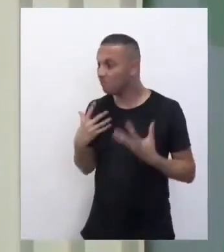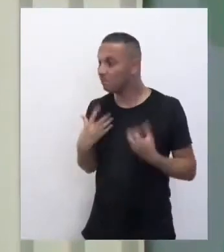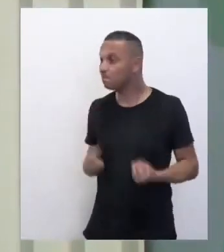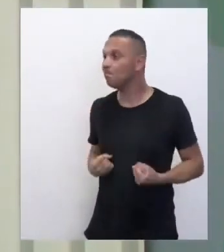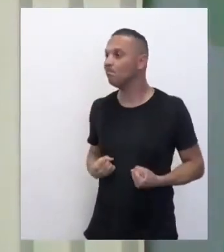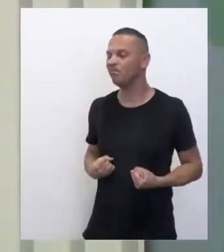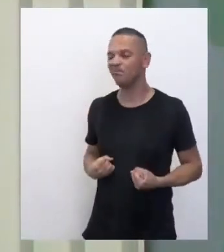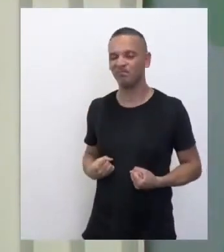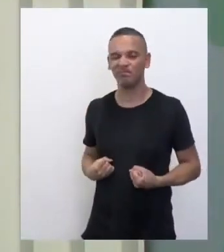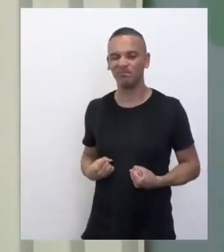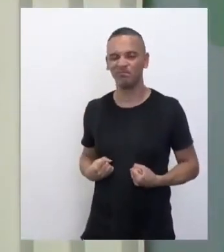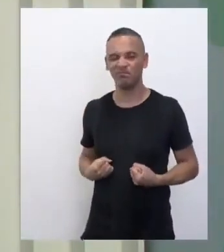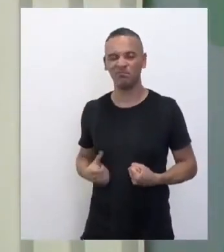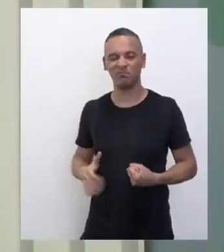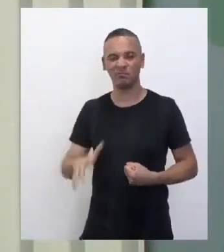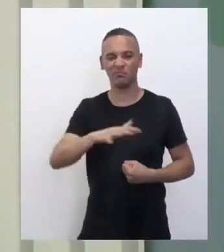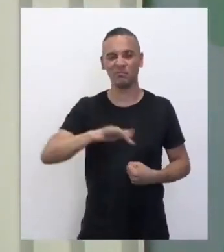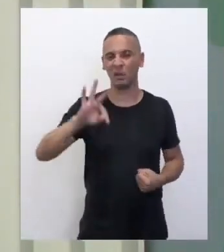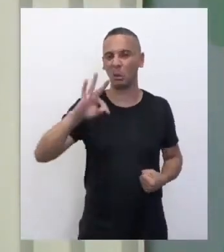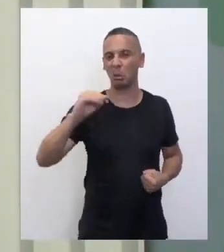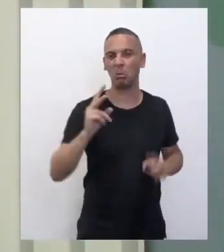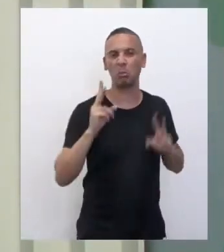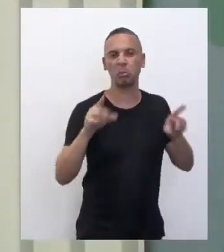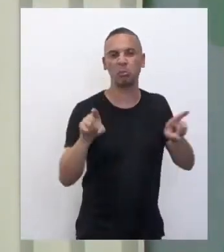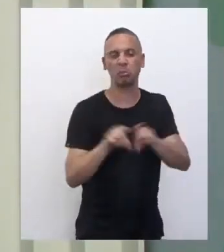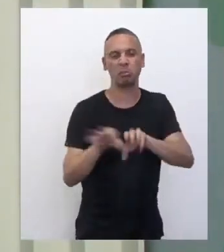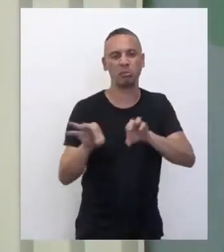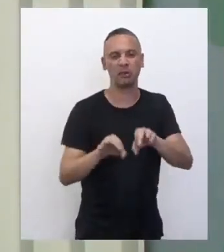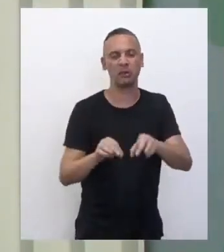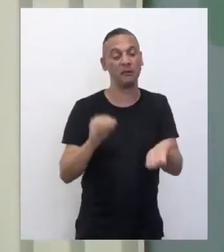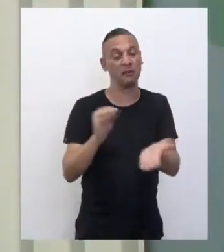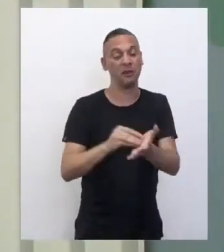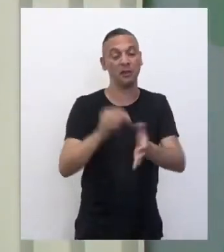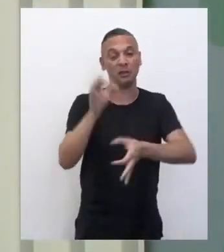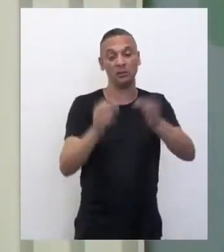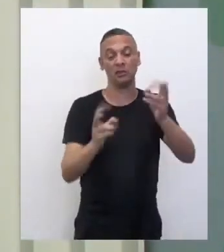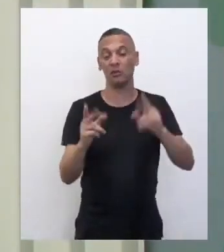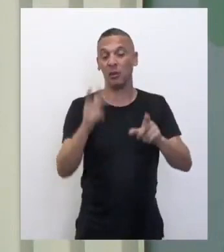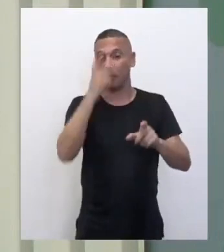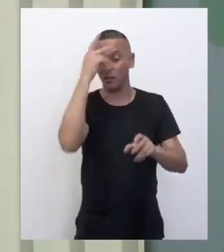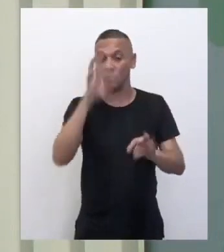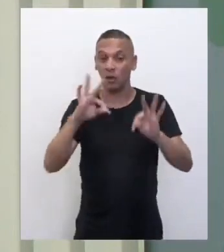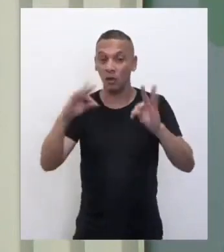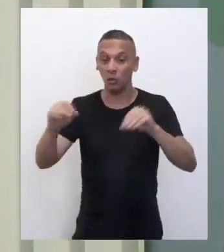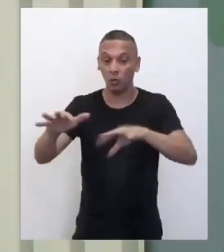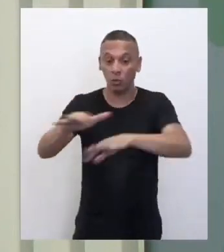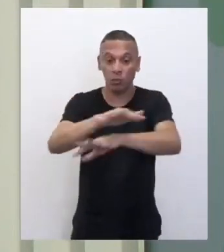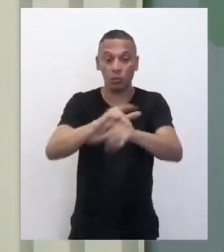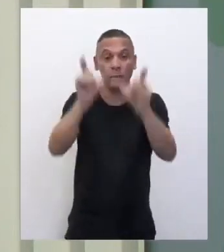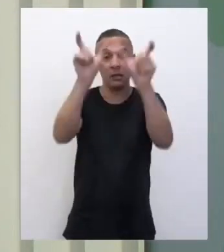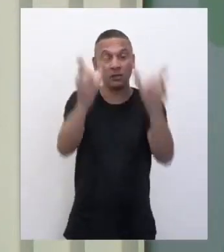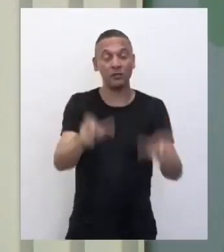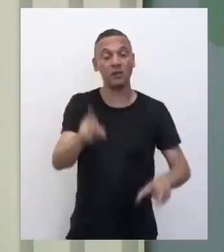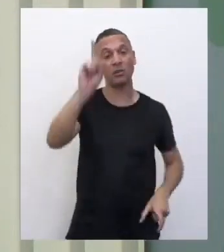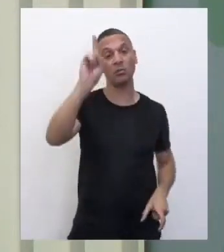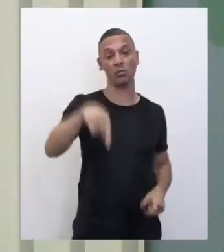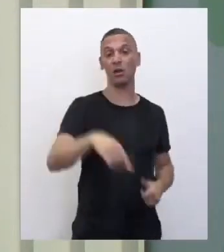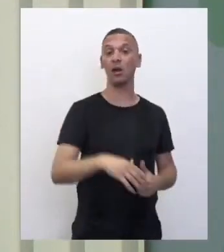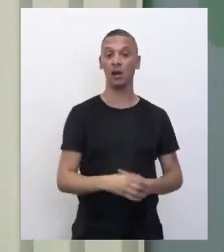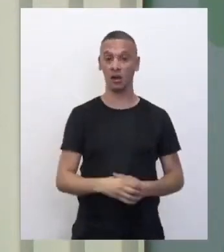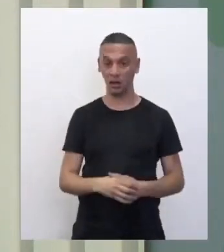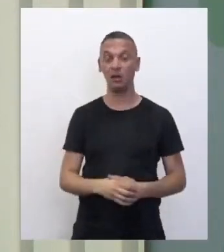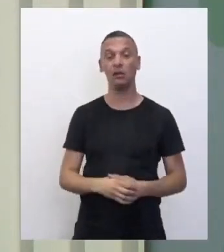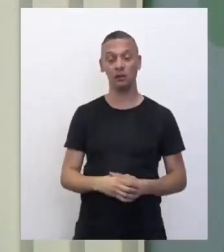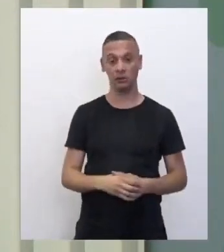isso ameaça a todos, porque todos também são indivíduos, todos também são um. O todo é formado por diversos